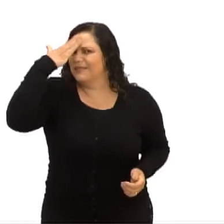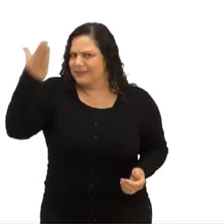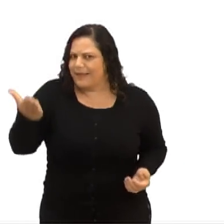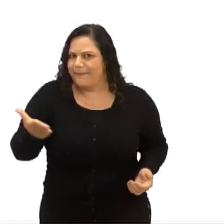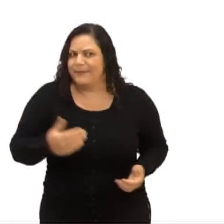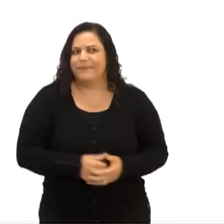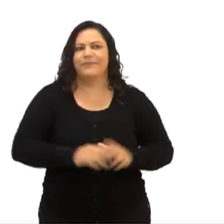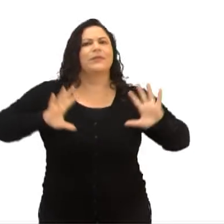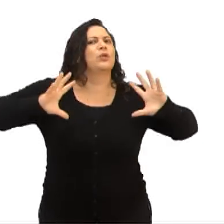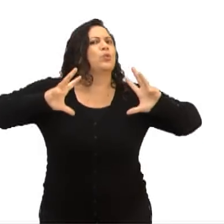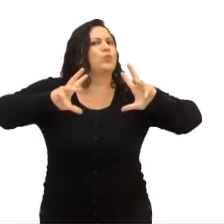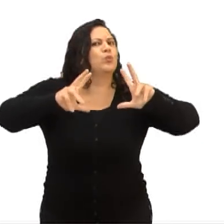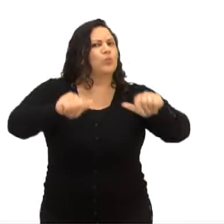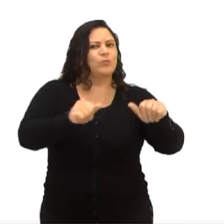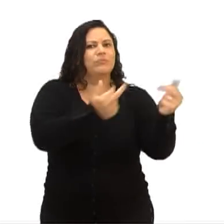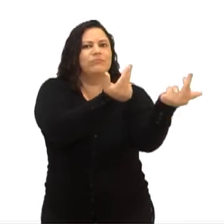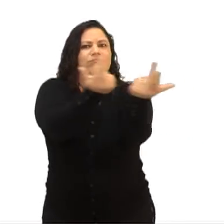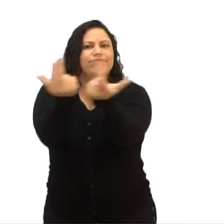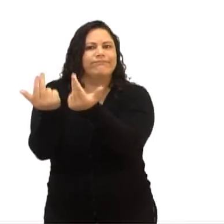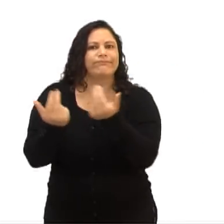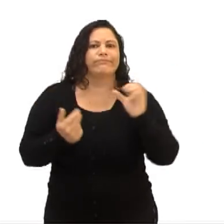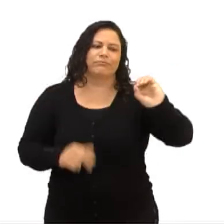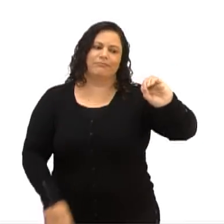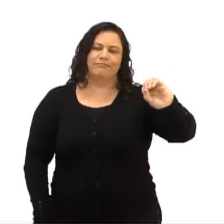todos os elementos são iguais a zero.